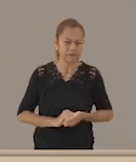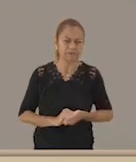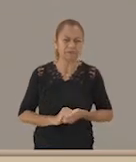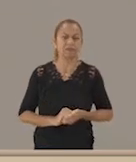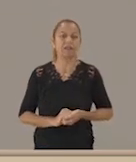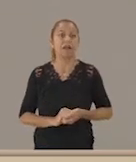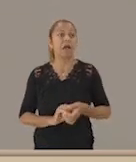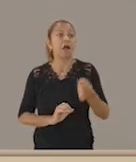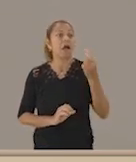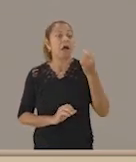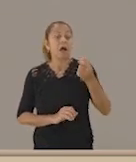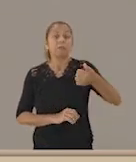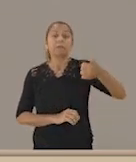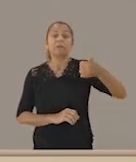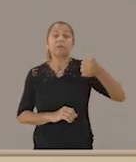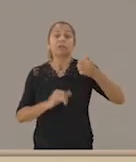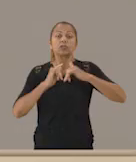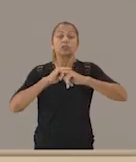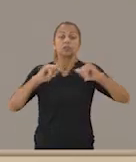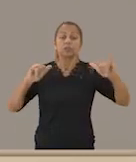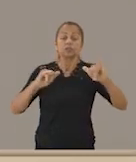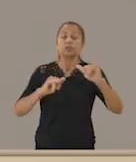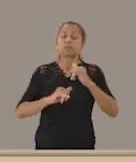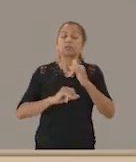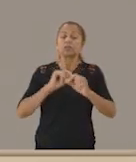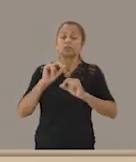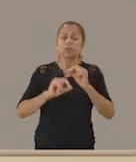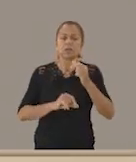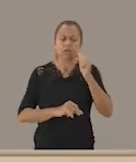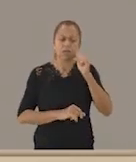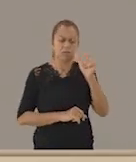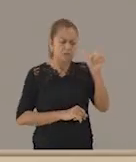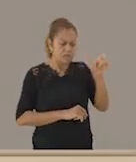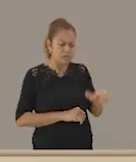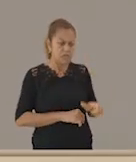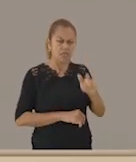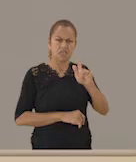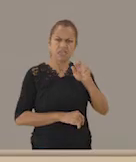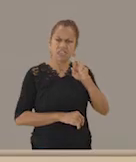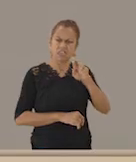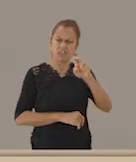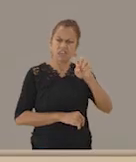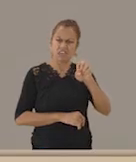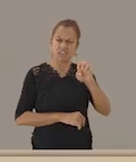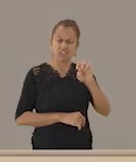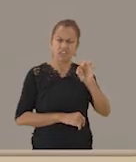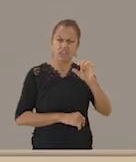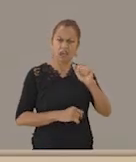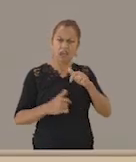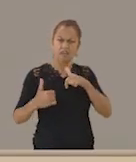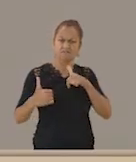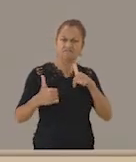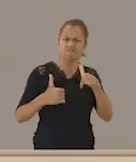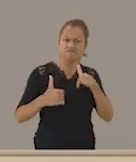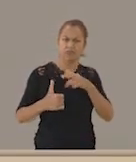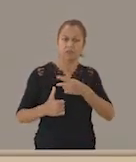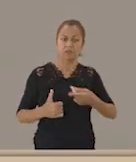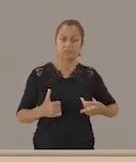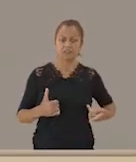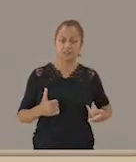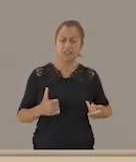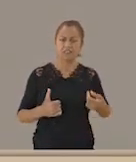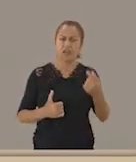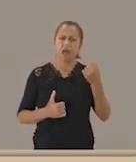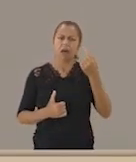Observe a primeira notícia. A manchete diz que Greta responde a Trump na mesma moeda. Ao analisar esse trecho